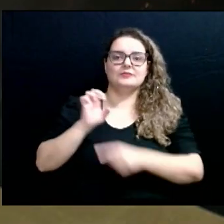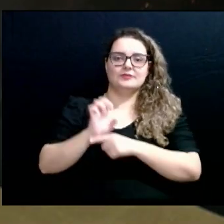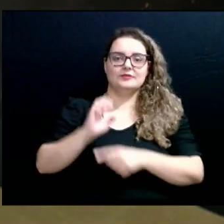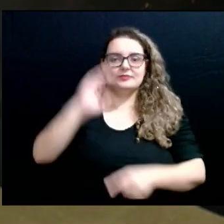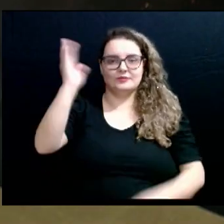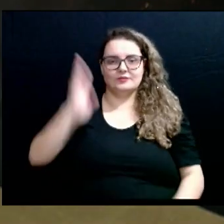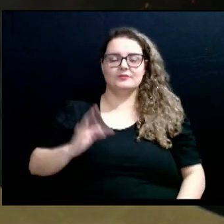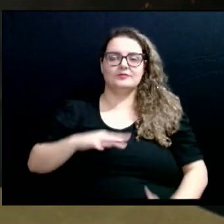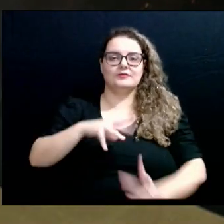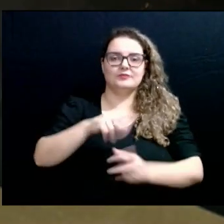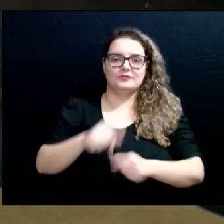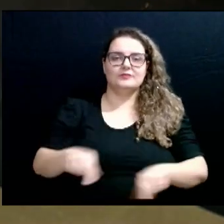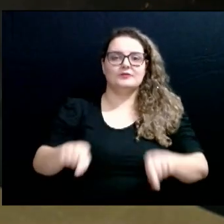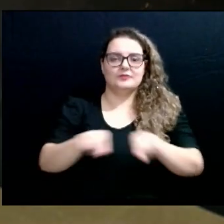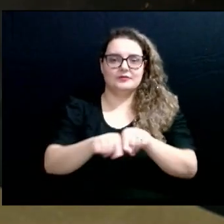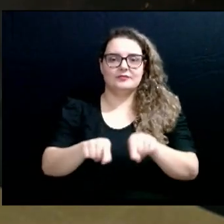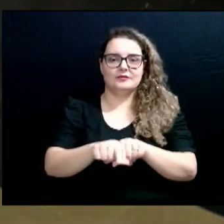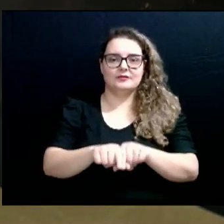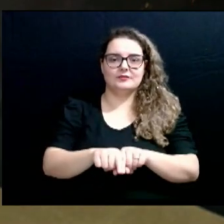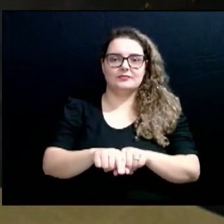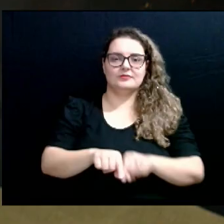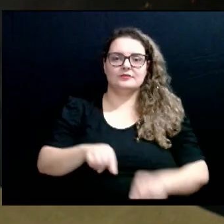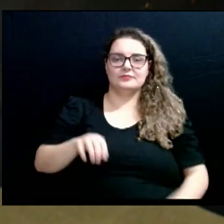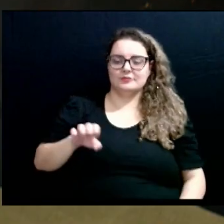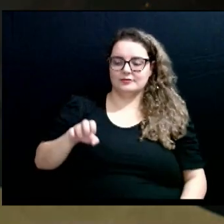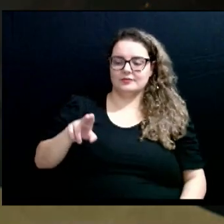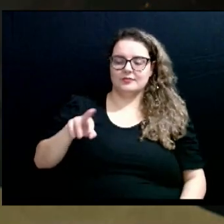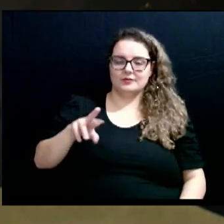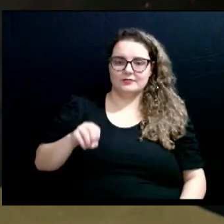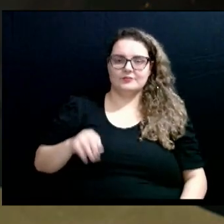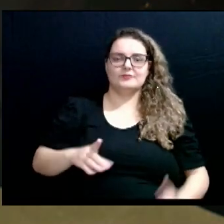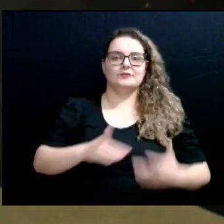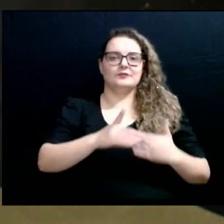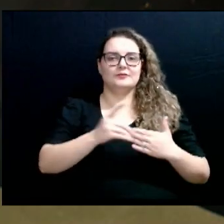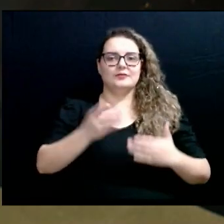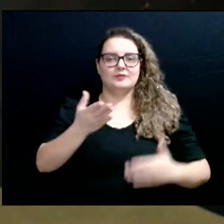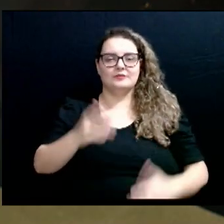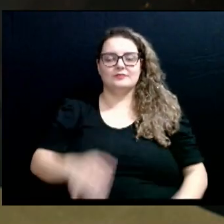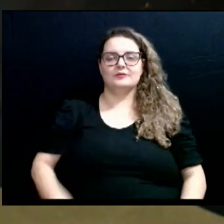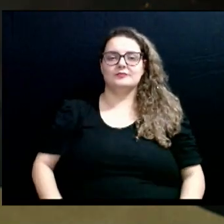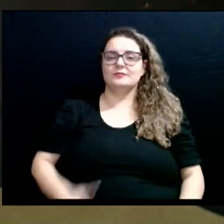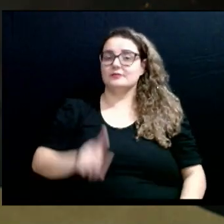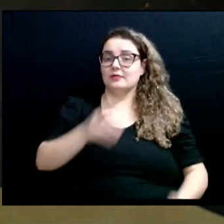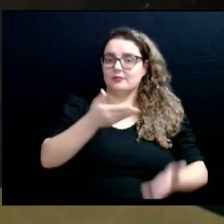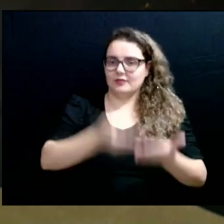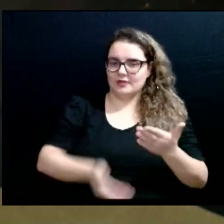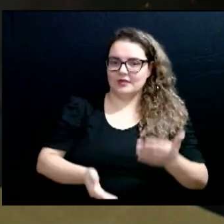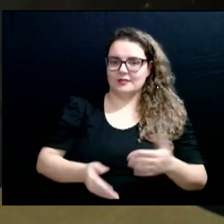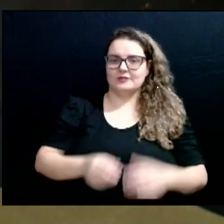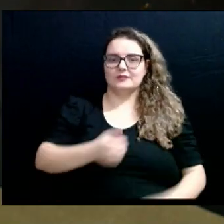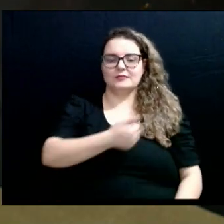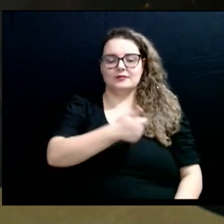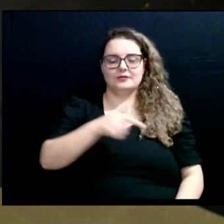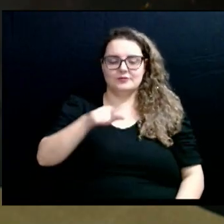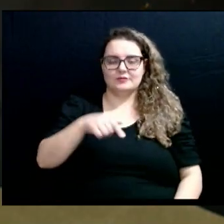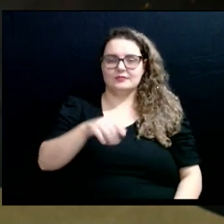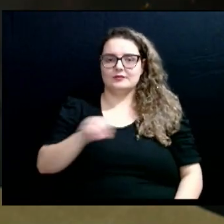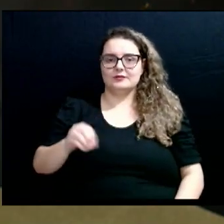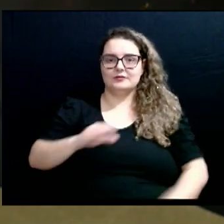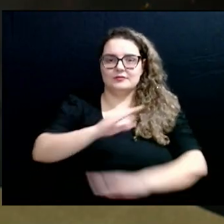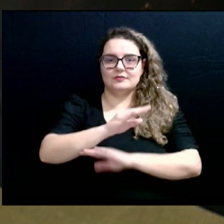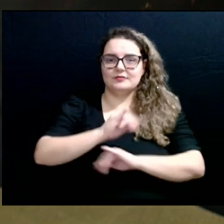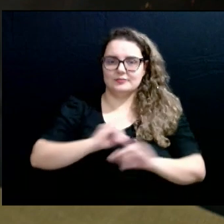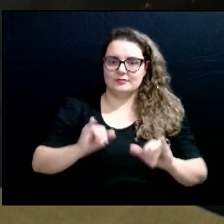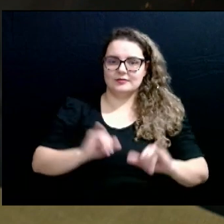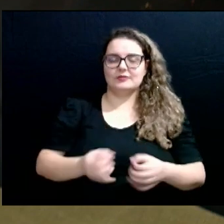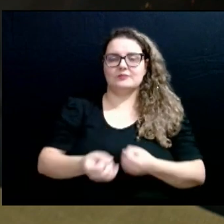inclusive cotação do euro e do dólar para você. Então, imperdível. E ao meio-dia nós temos Câmara Notícia também, com informações aqui